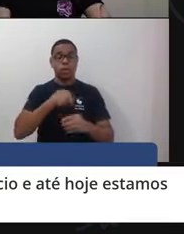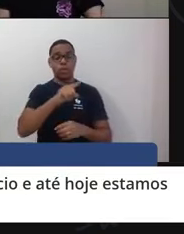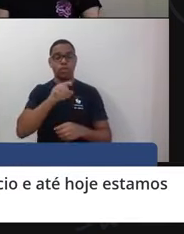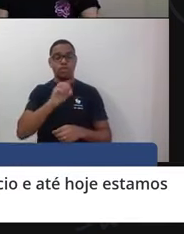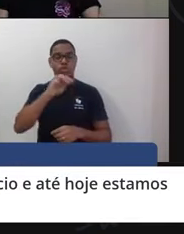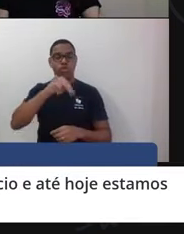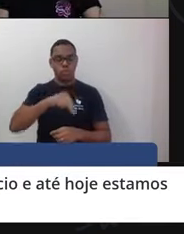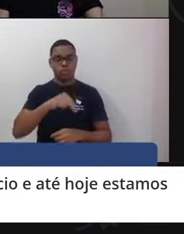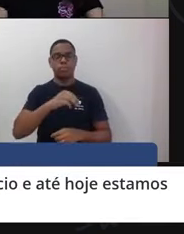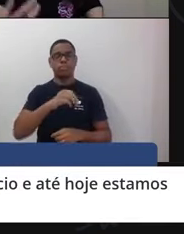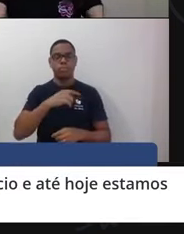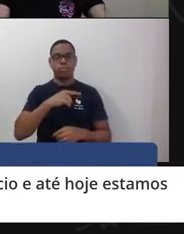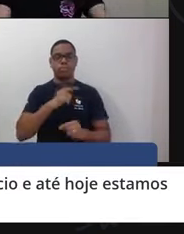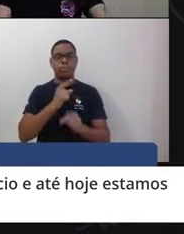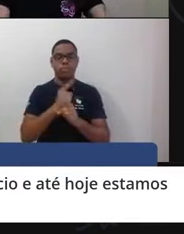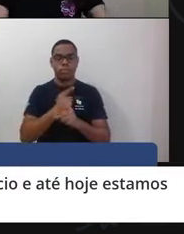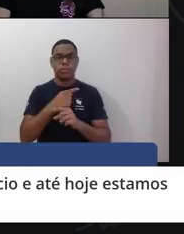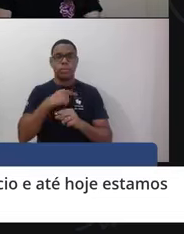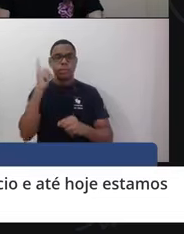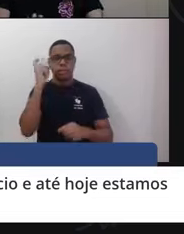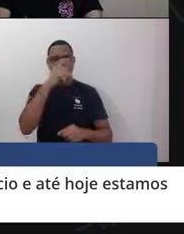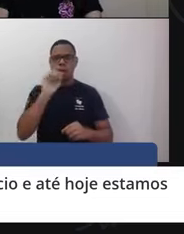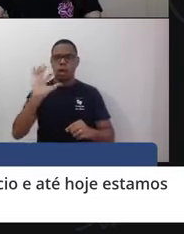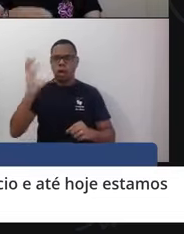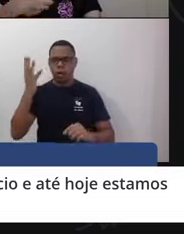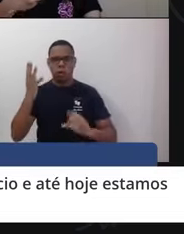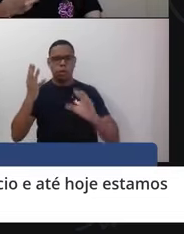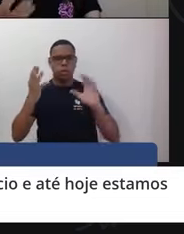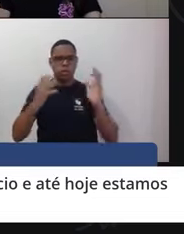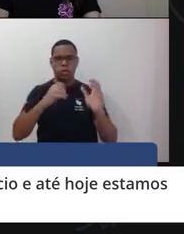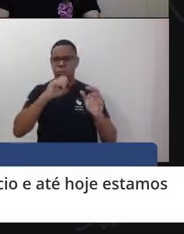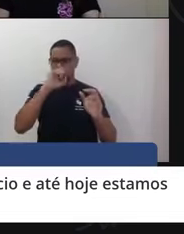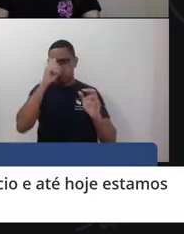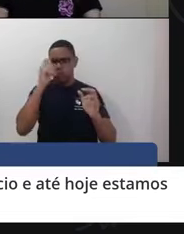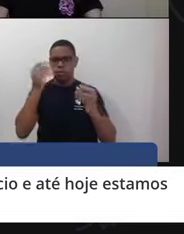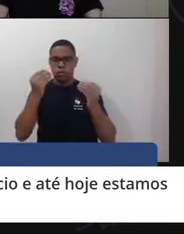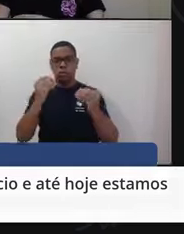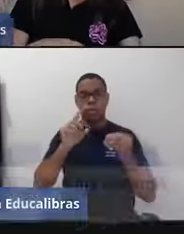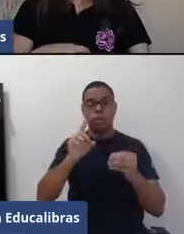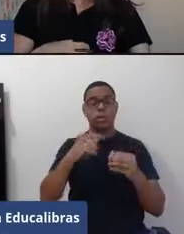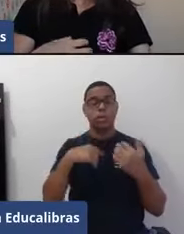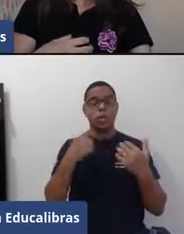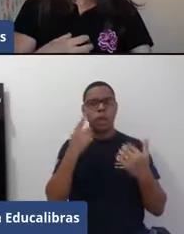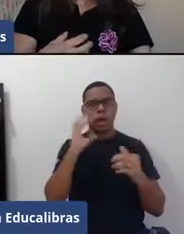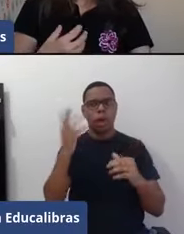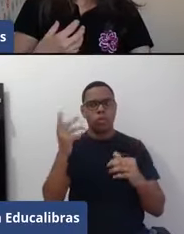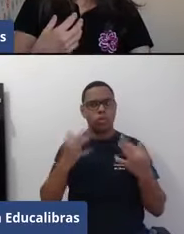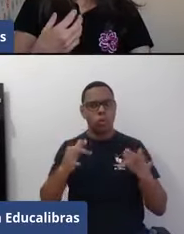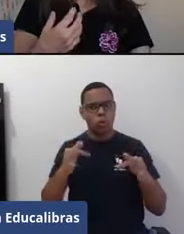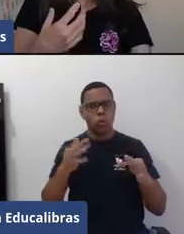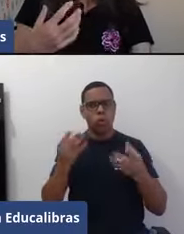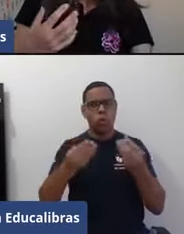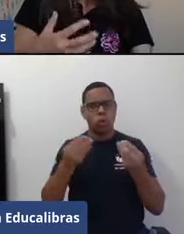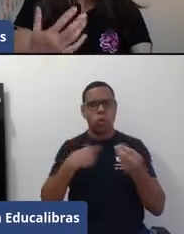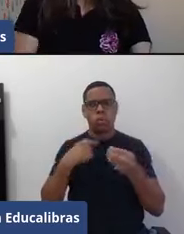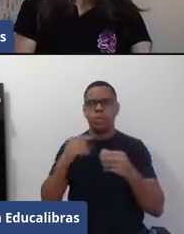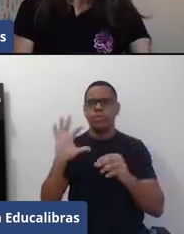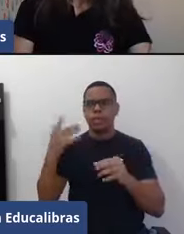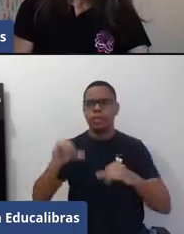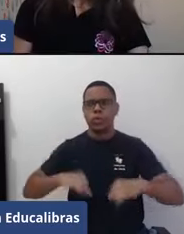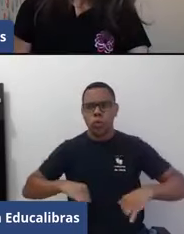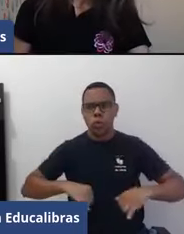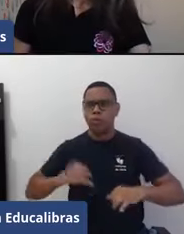onde a gente coloca algumas dificuldades, onde a gente trabalha algumas dores. Então, porque diante